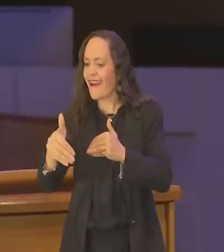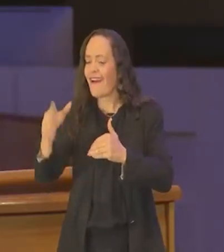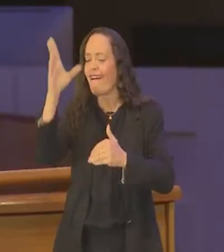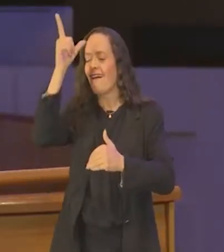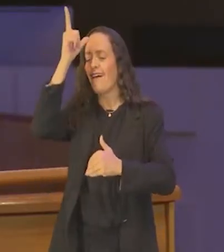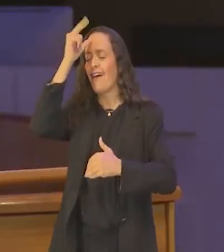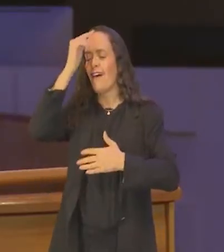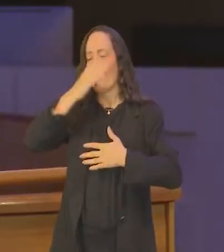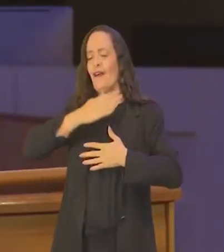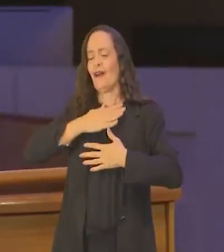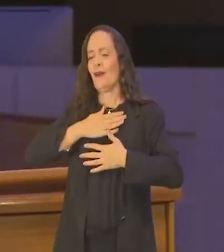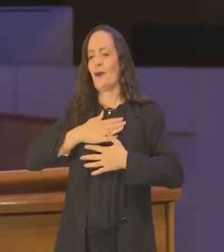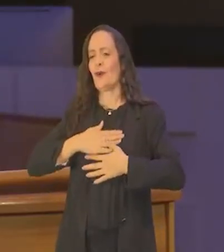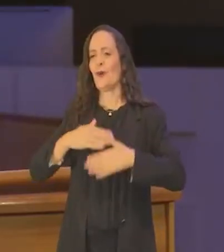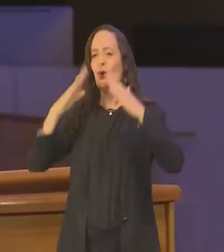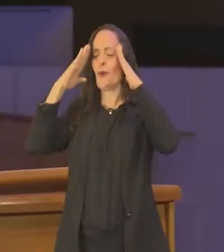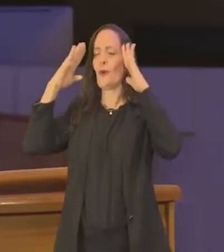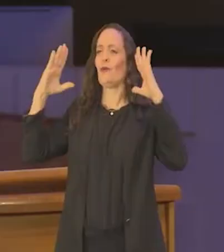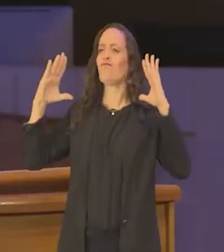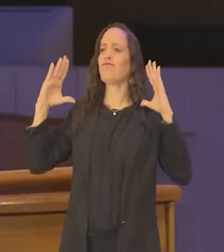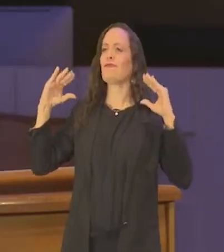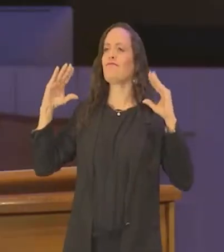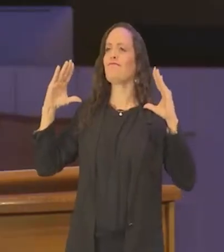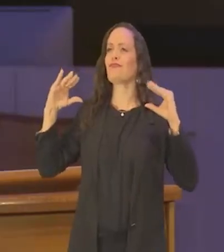tranquilas e aos pastos